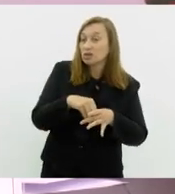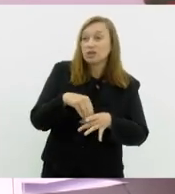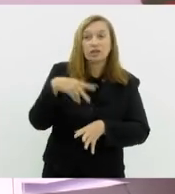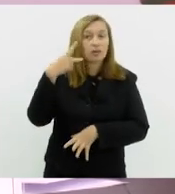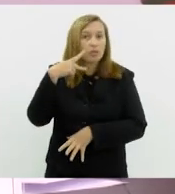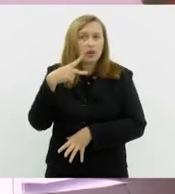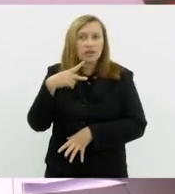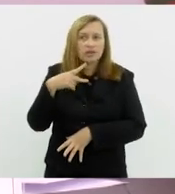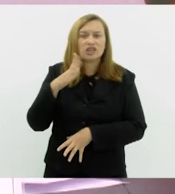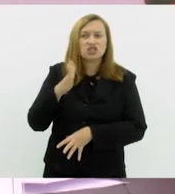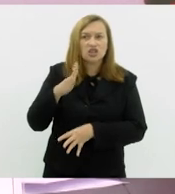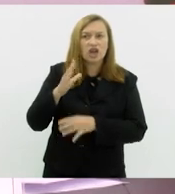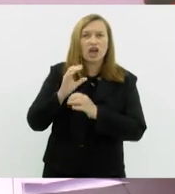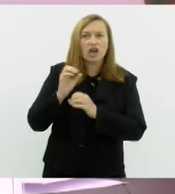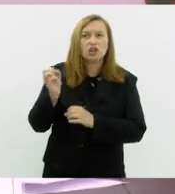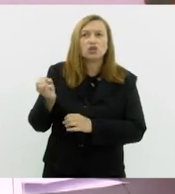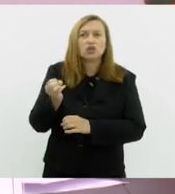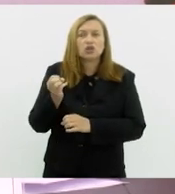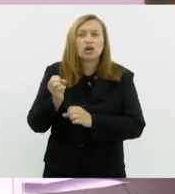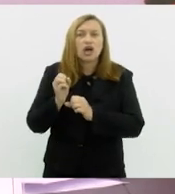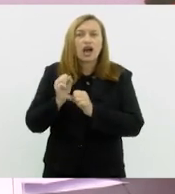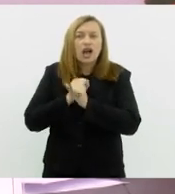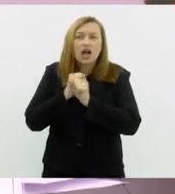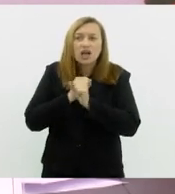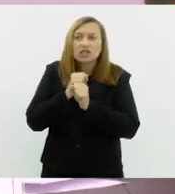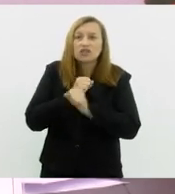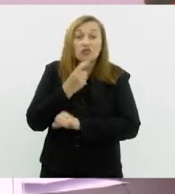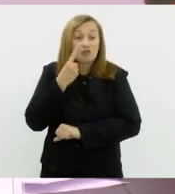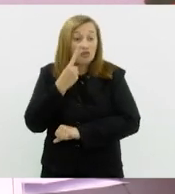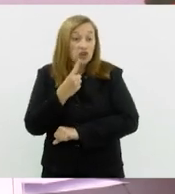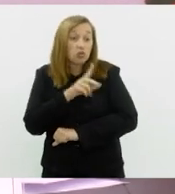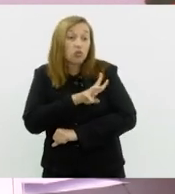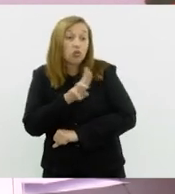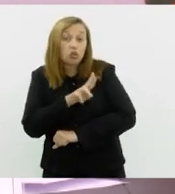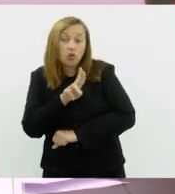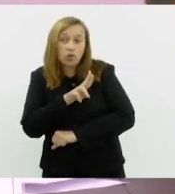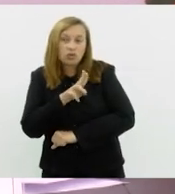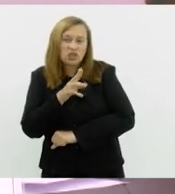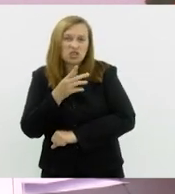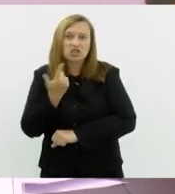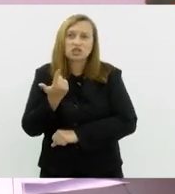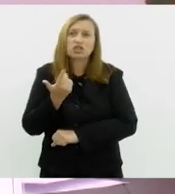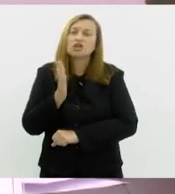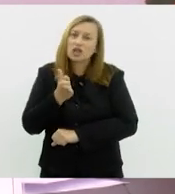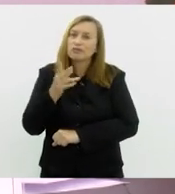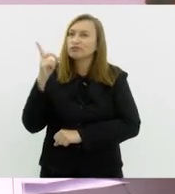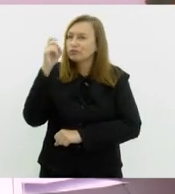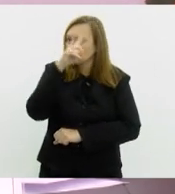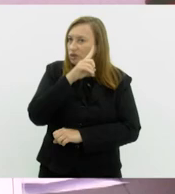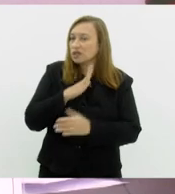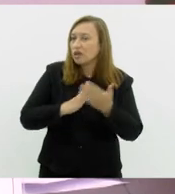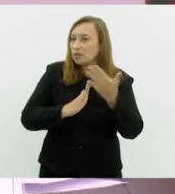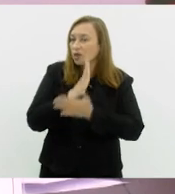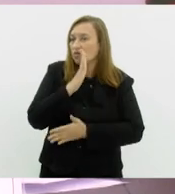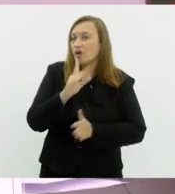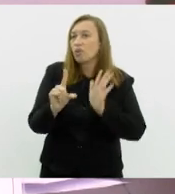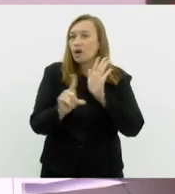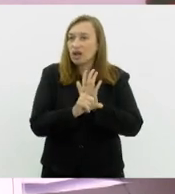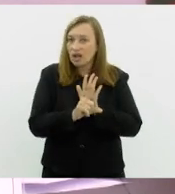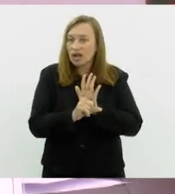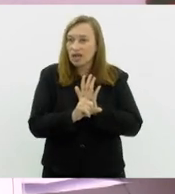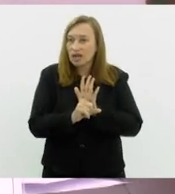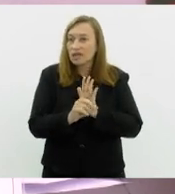basta olhar os sobrenomes, e a gente não encontra, e a gente já tem dificuldade de aprovar uma lei dentro de uma